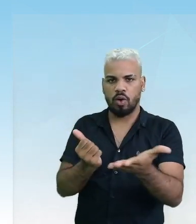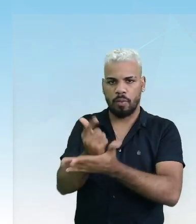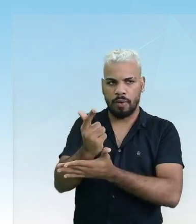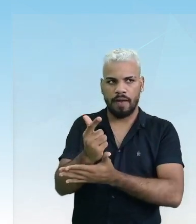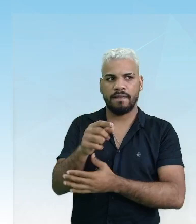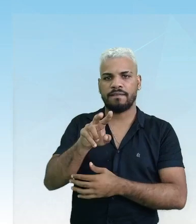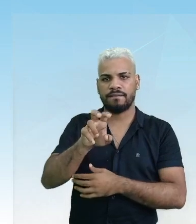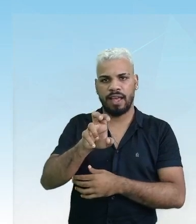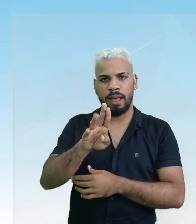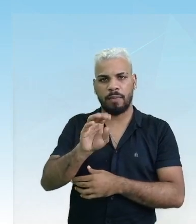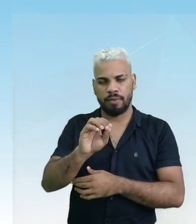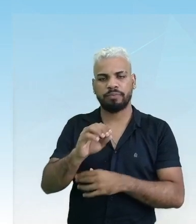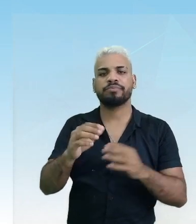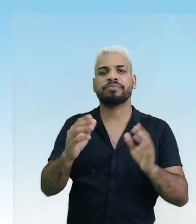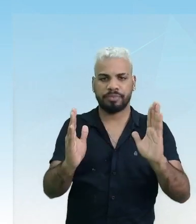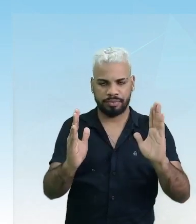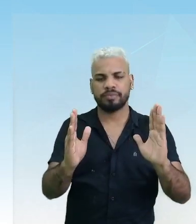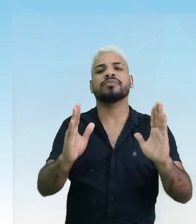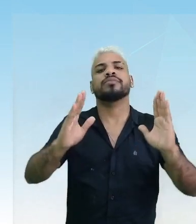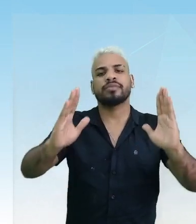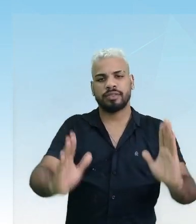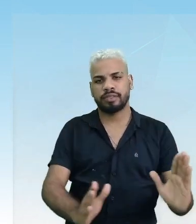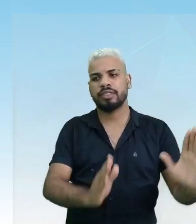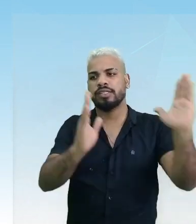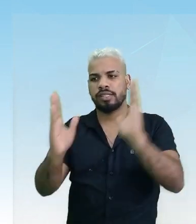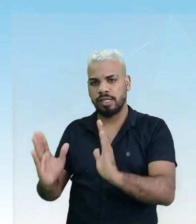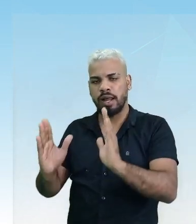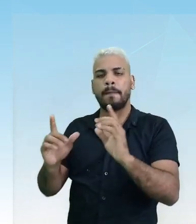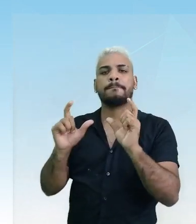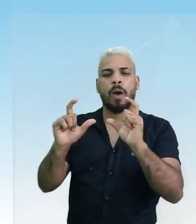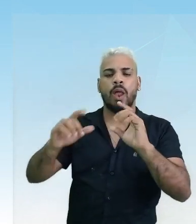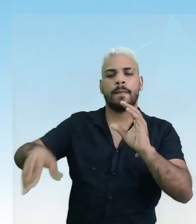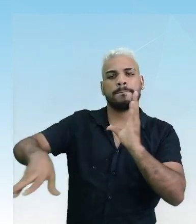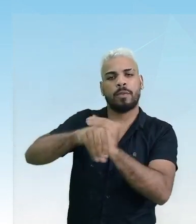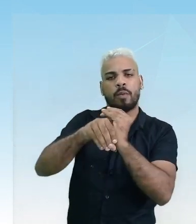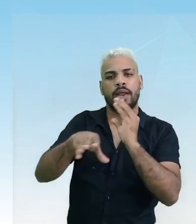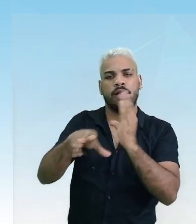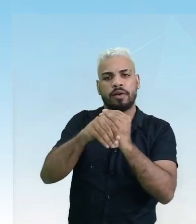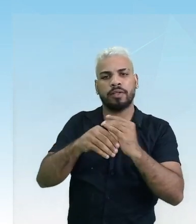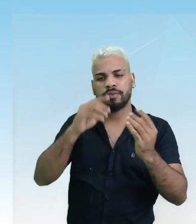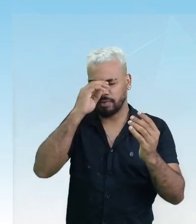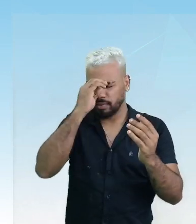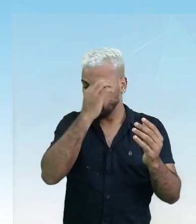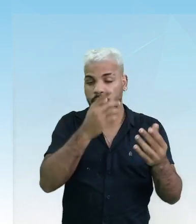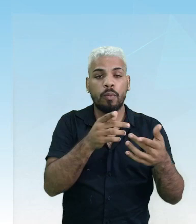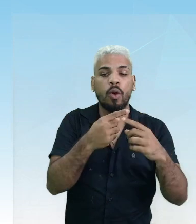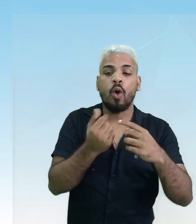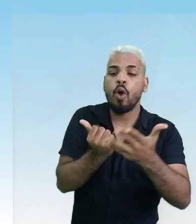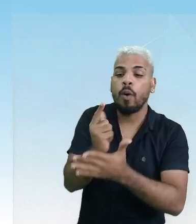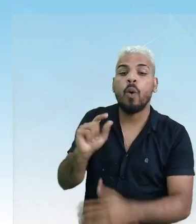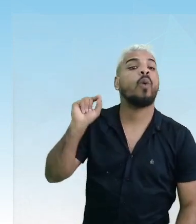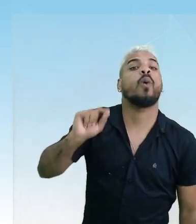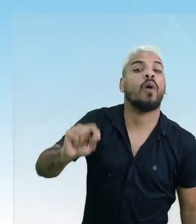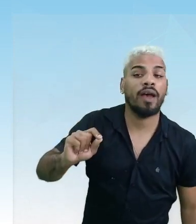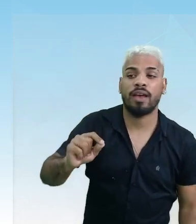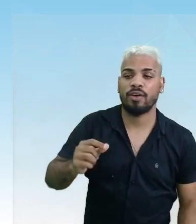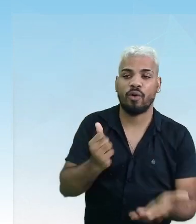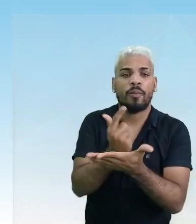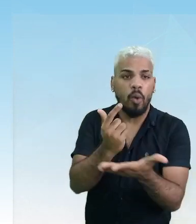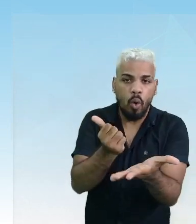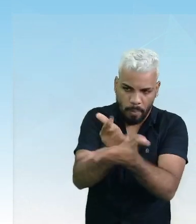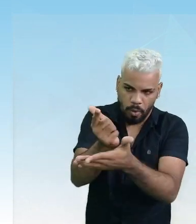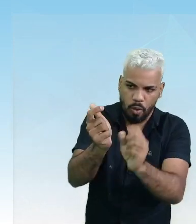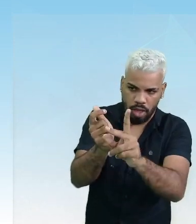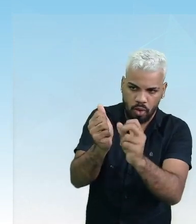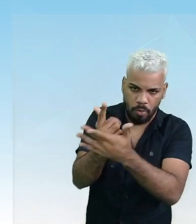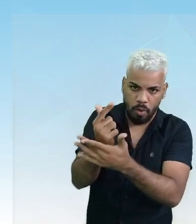Maria comprou, complemento, a bola, então Maria comprou a bola. Então, Maria é o sujeito, comprar é o verbo,